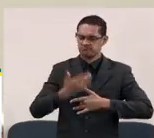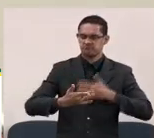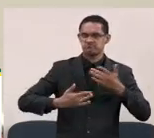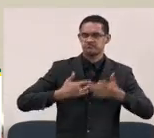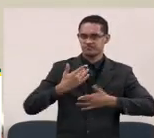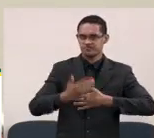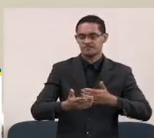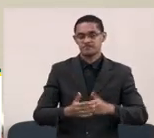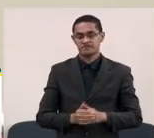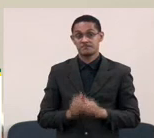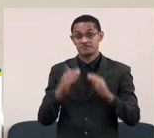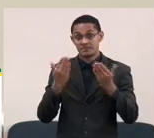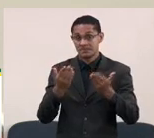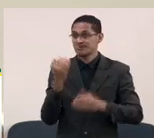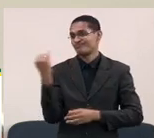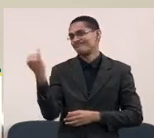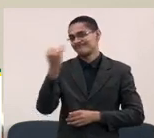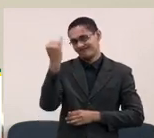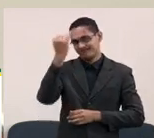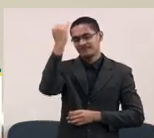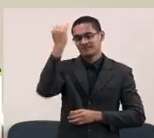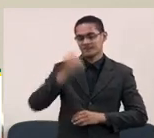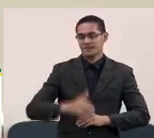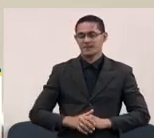aqui. Então, é muito importante isso.